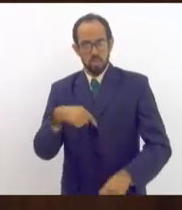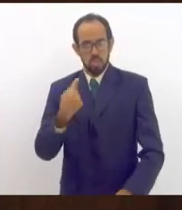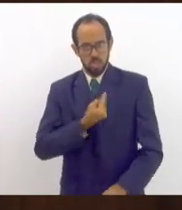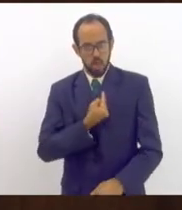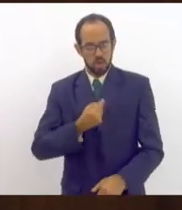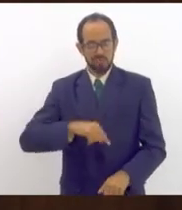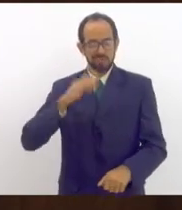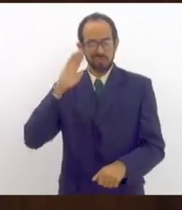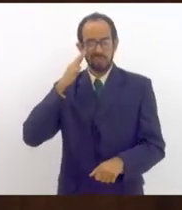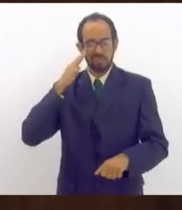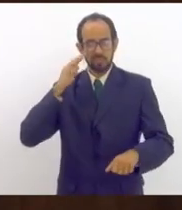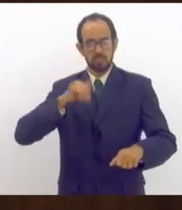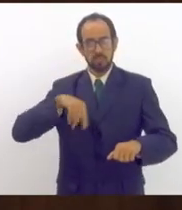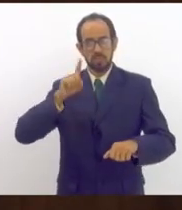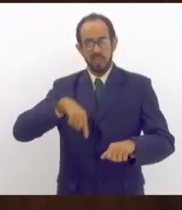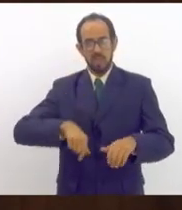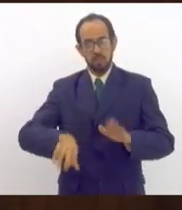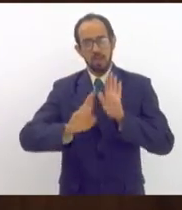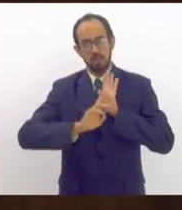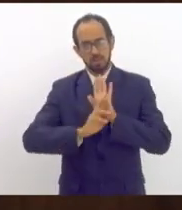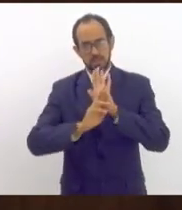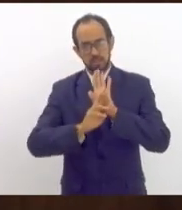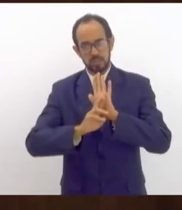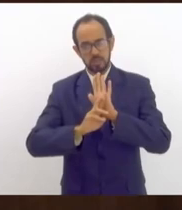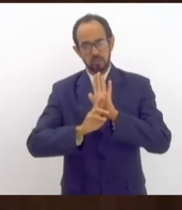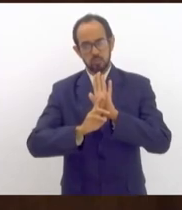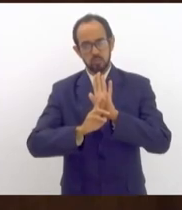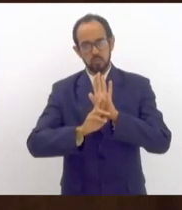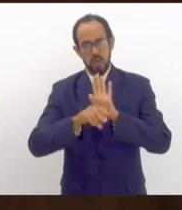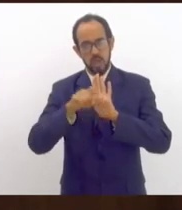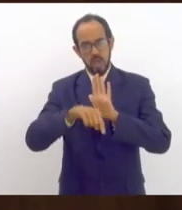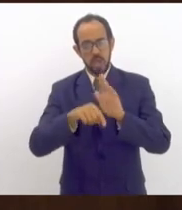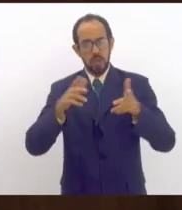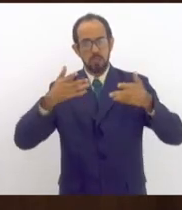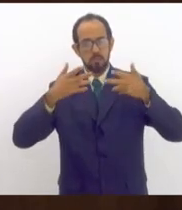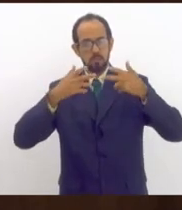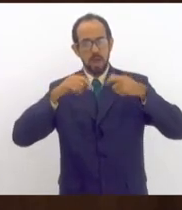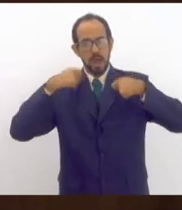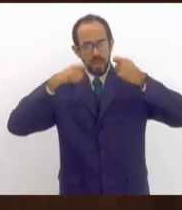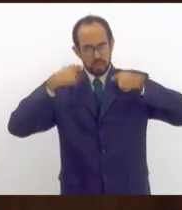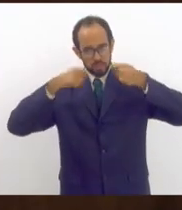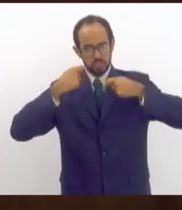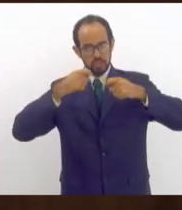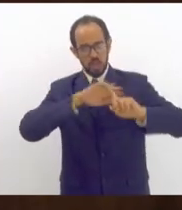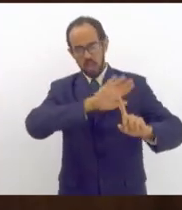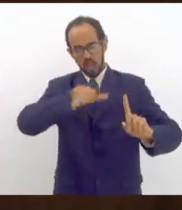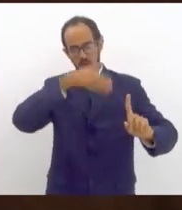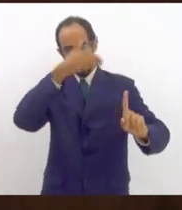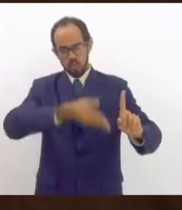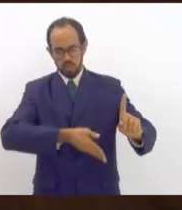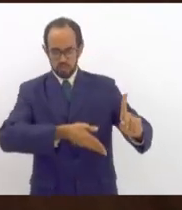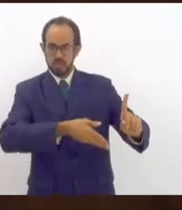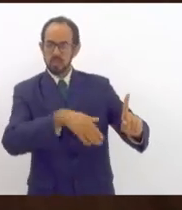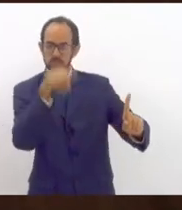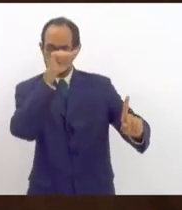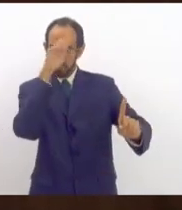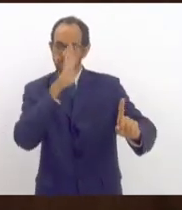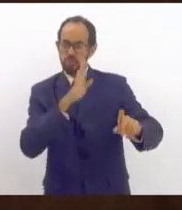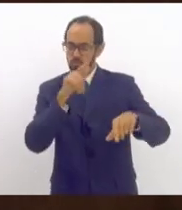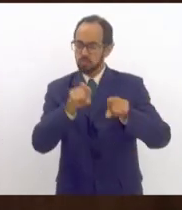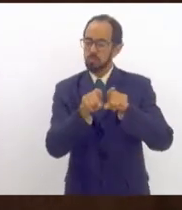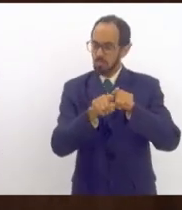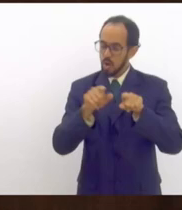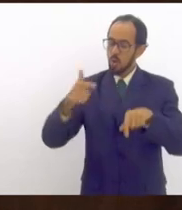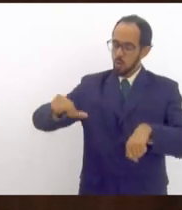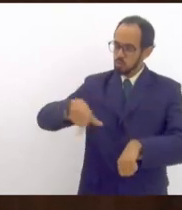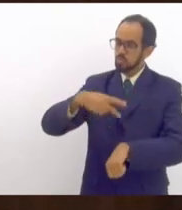que ela representa muito ela é uma artista reconhecida no Brasil e internacionalmente